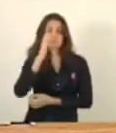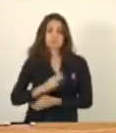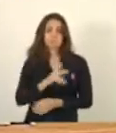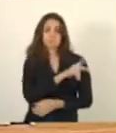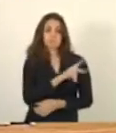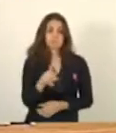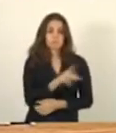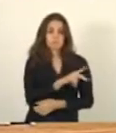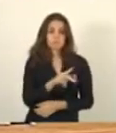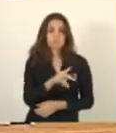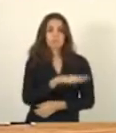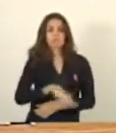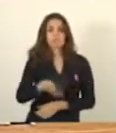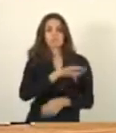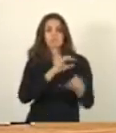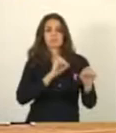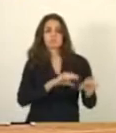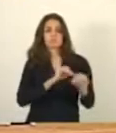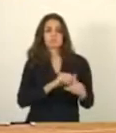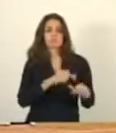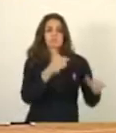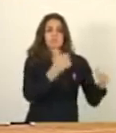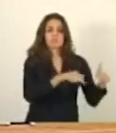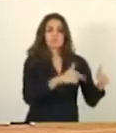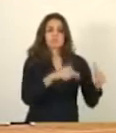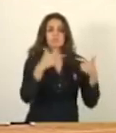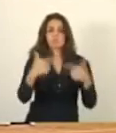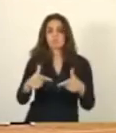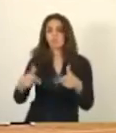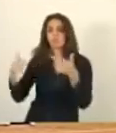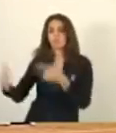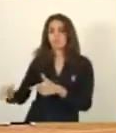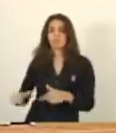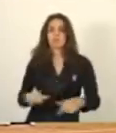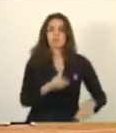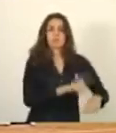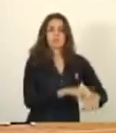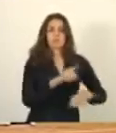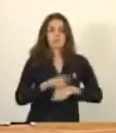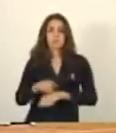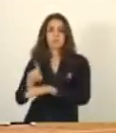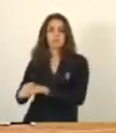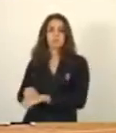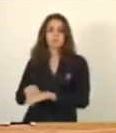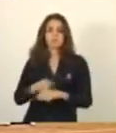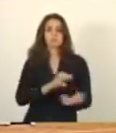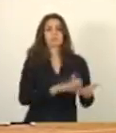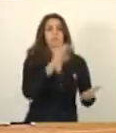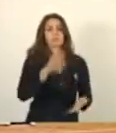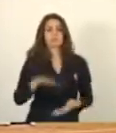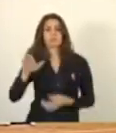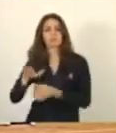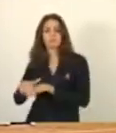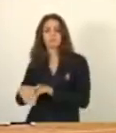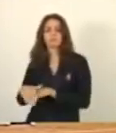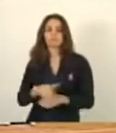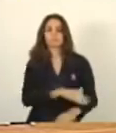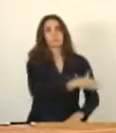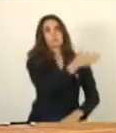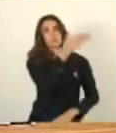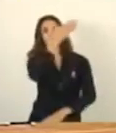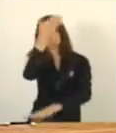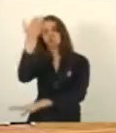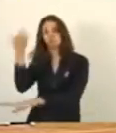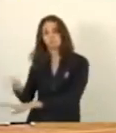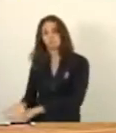dos professores da educação básica trabalham 2, 3 horários. Nós temos uma quantidade imensa de professores que trabalham de manhã,